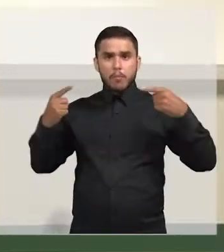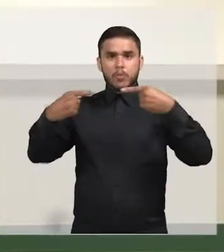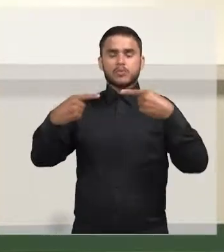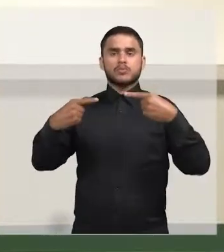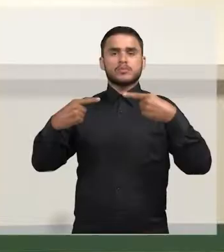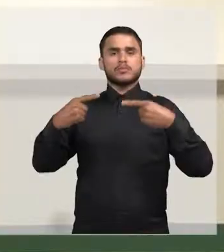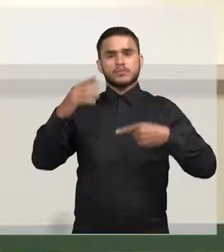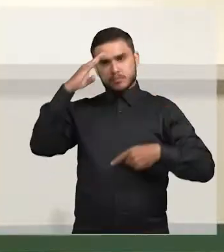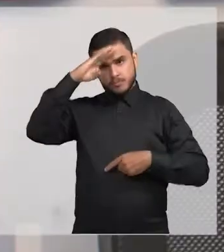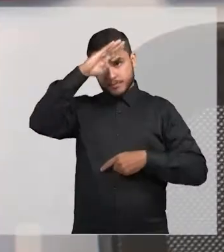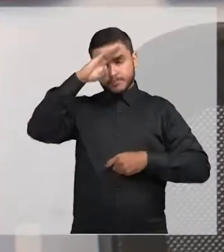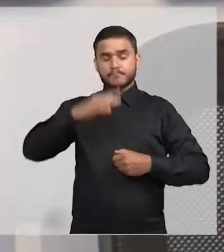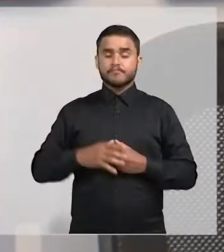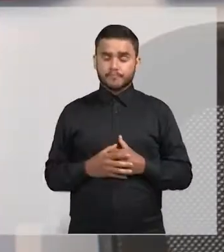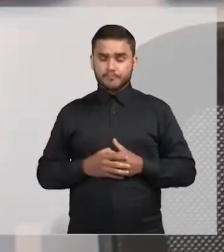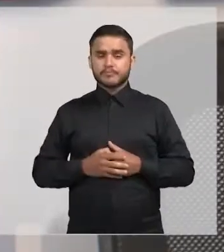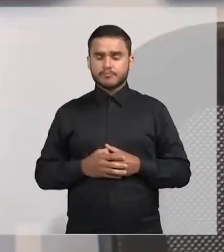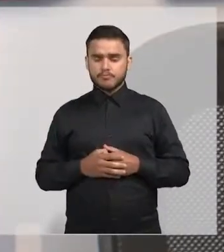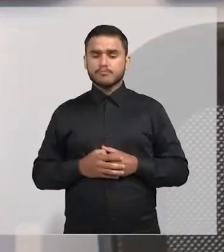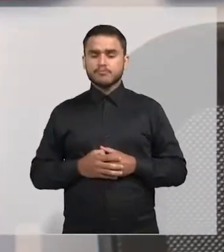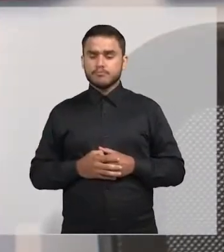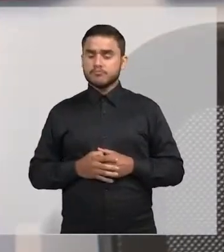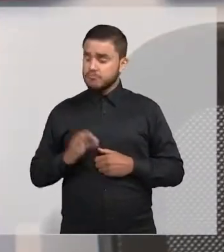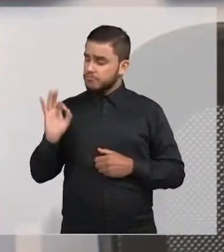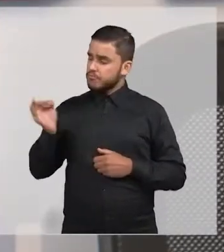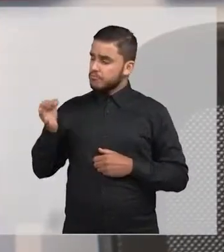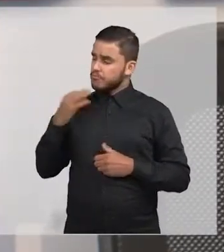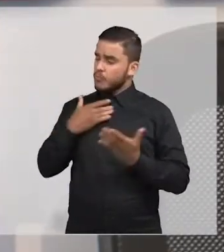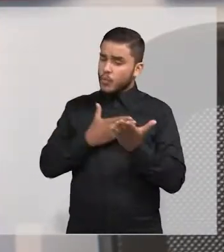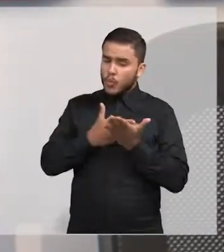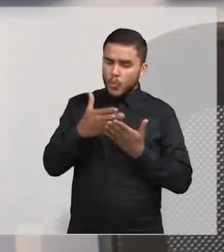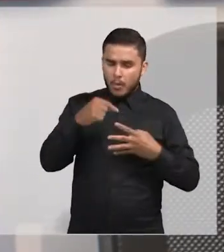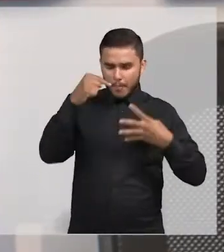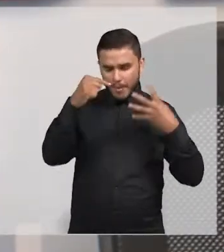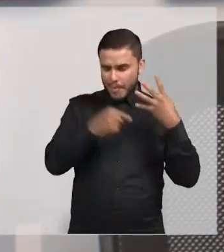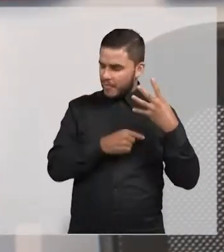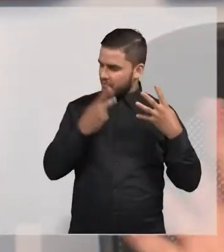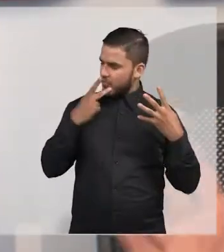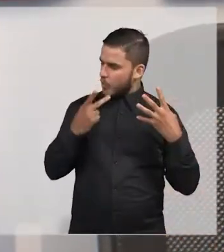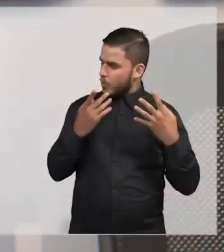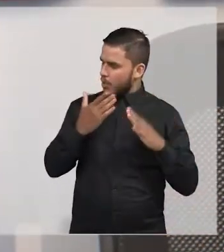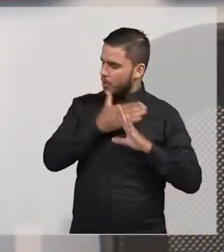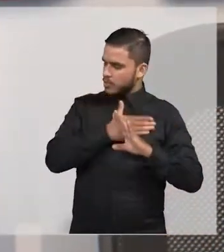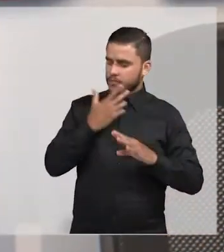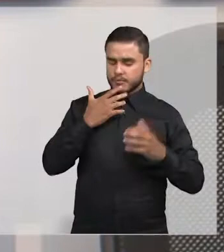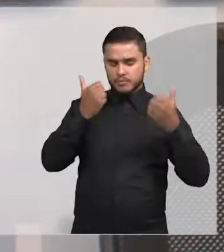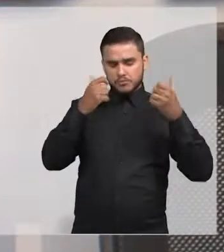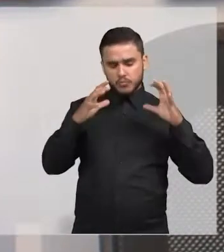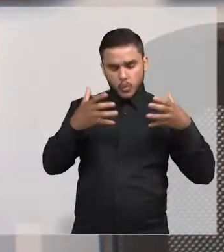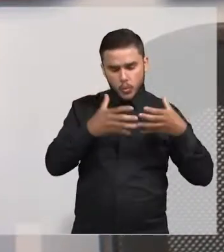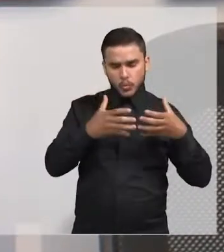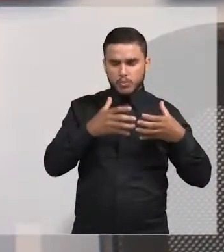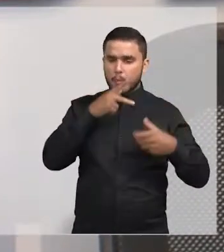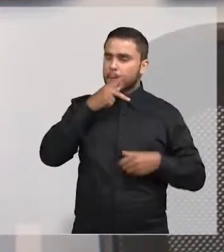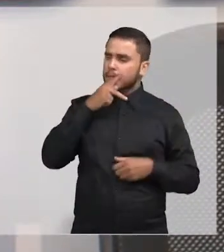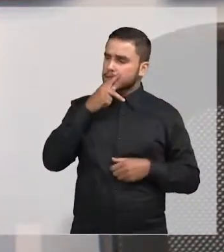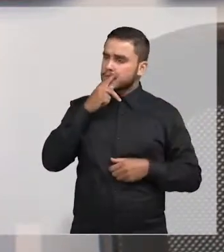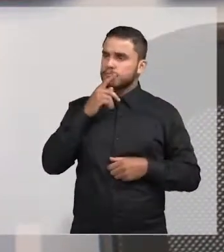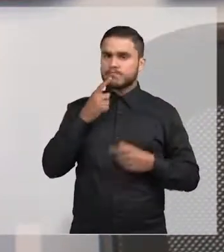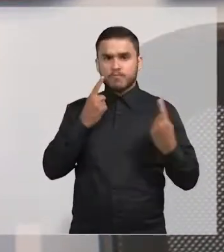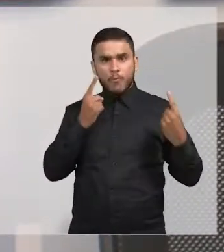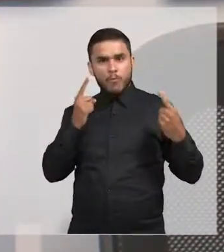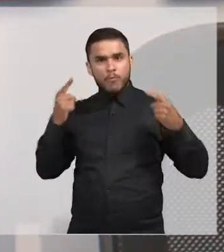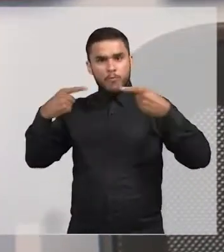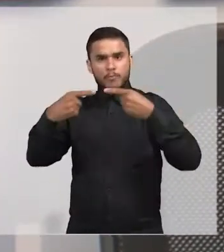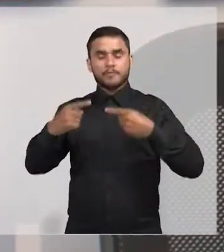bloco, ele começa a se constituir de uma maneira inusitada. Como assim, Carlos Frederico? Partido